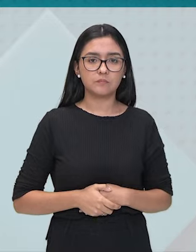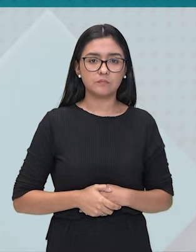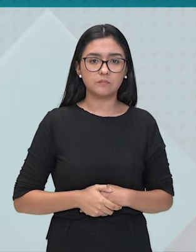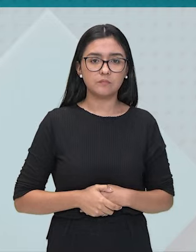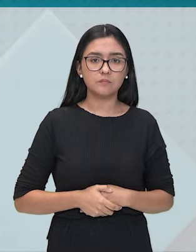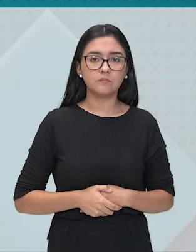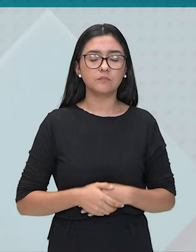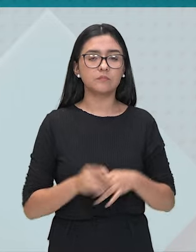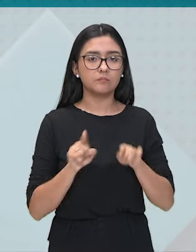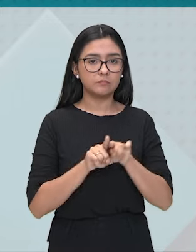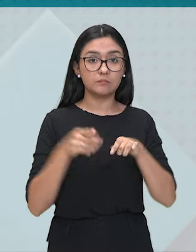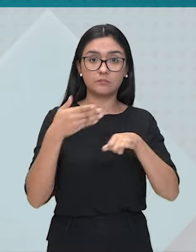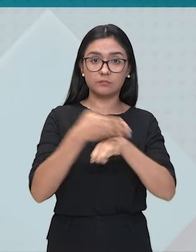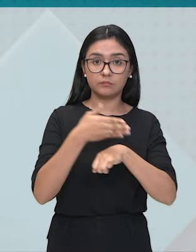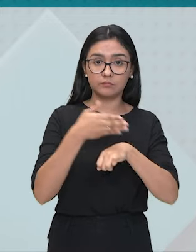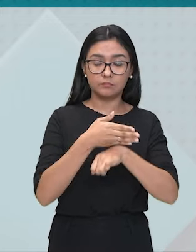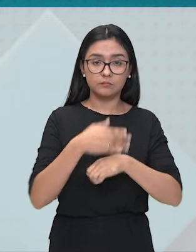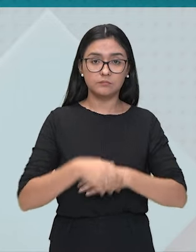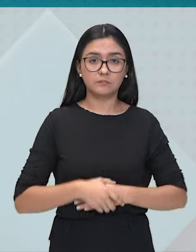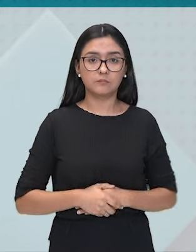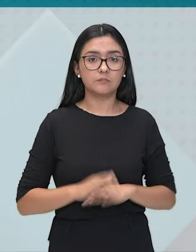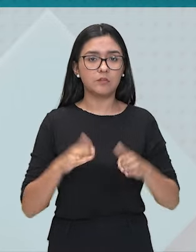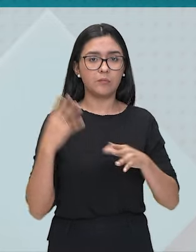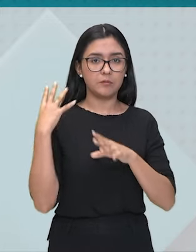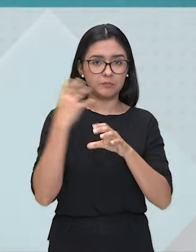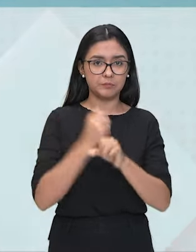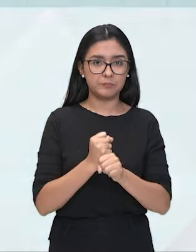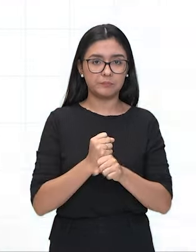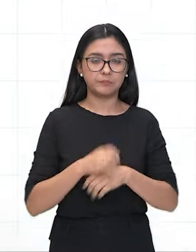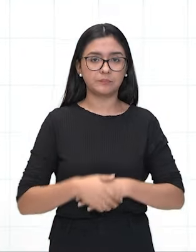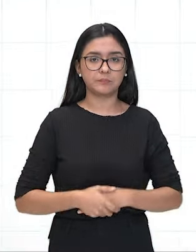da interatividade Então vamos à nossa